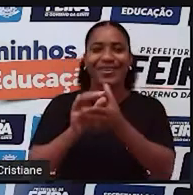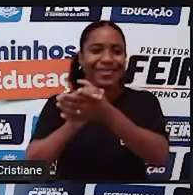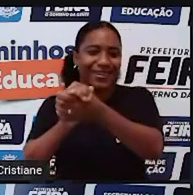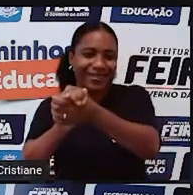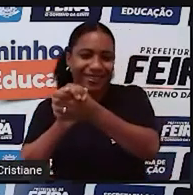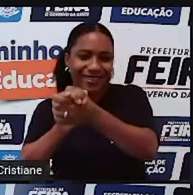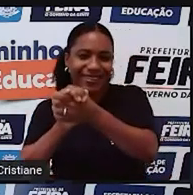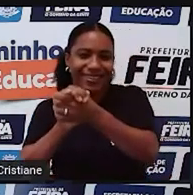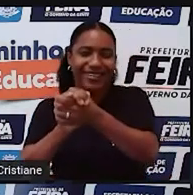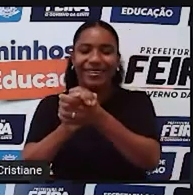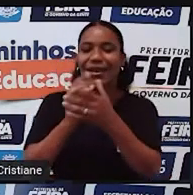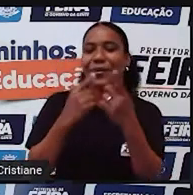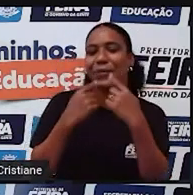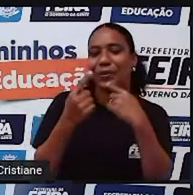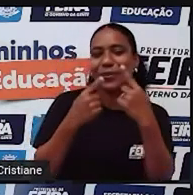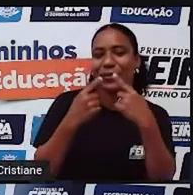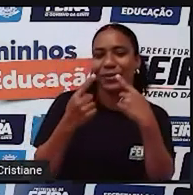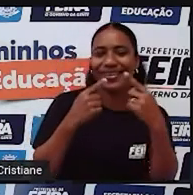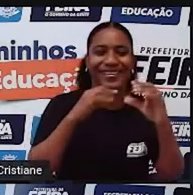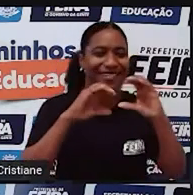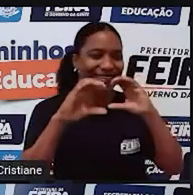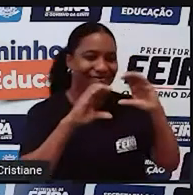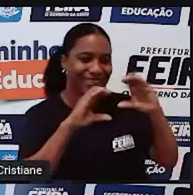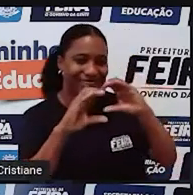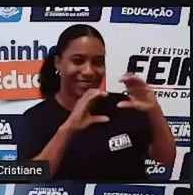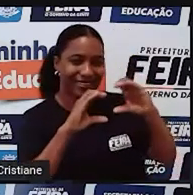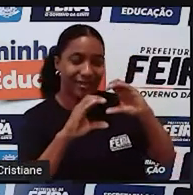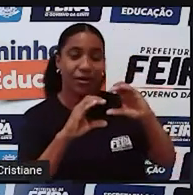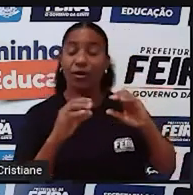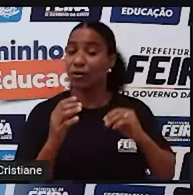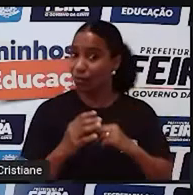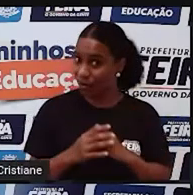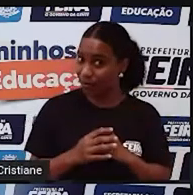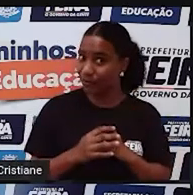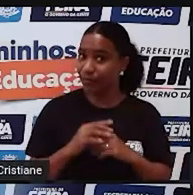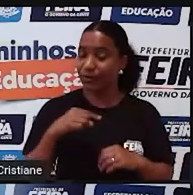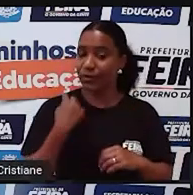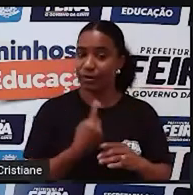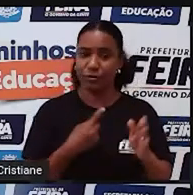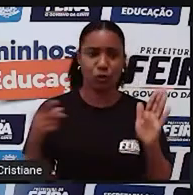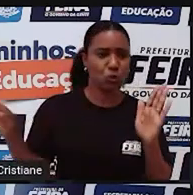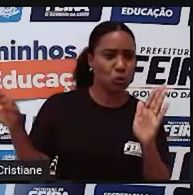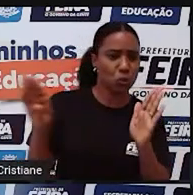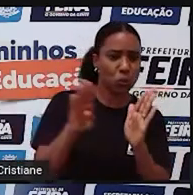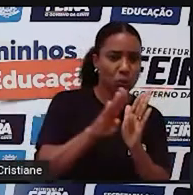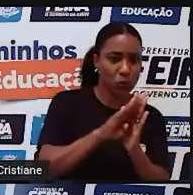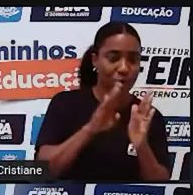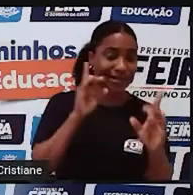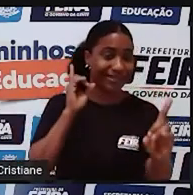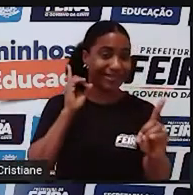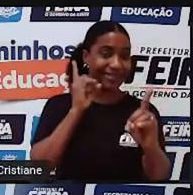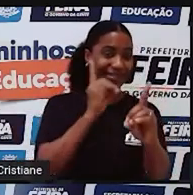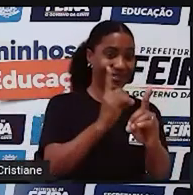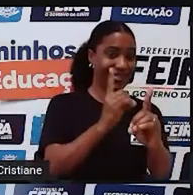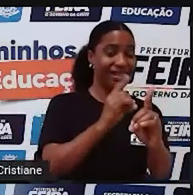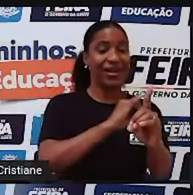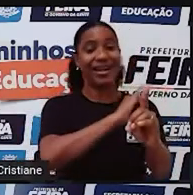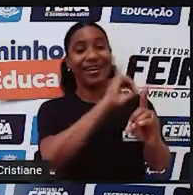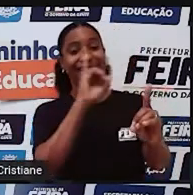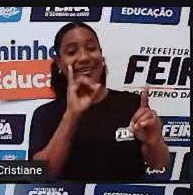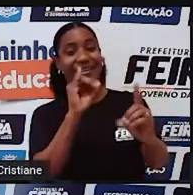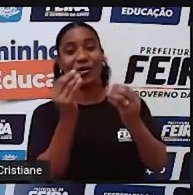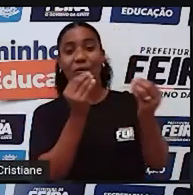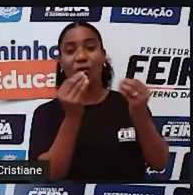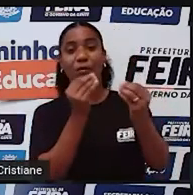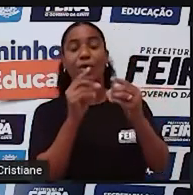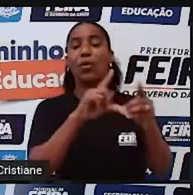inglês. Como saudar alguém quando a gente chega em um determinado local e quando nos despedirmos.